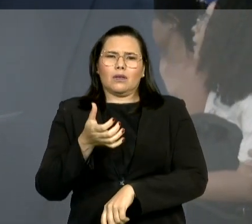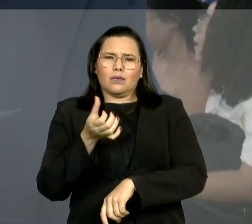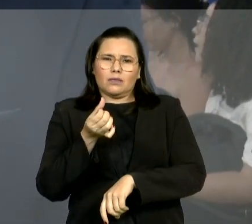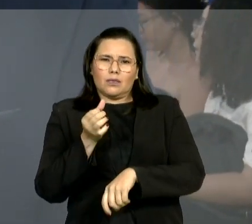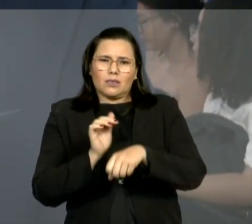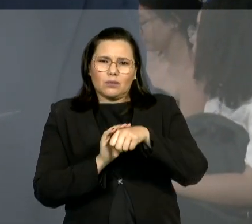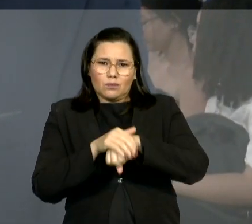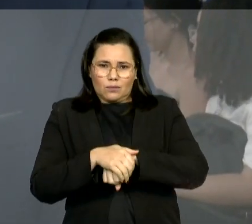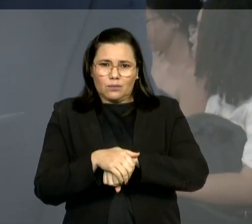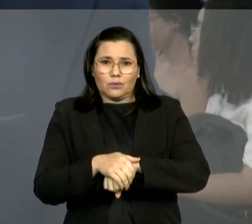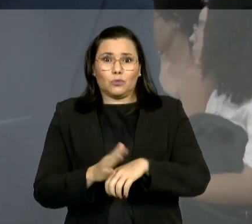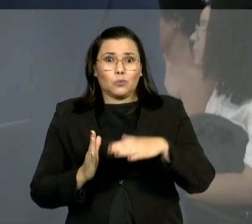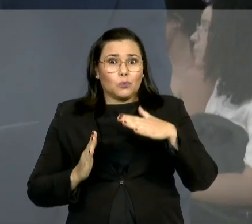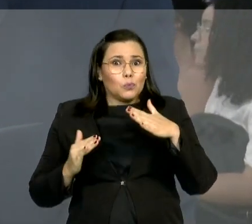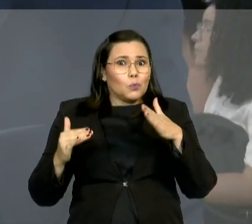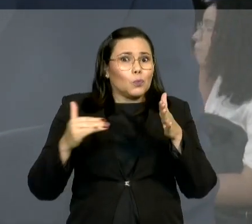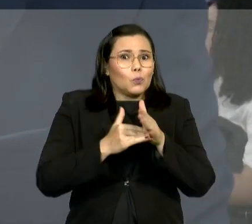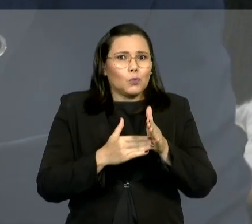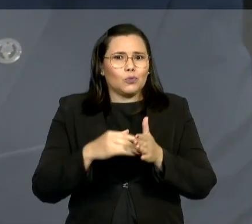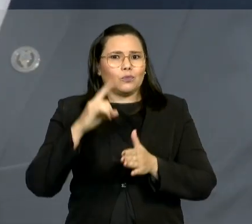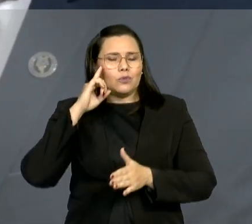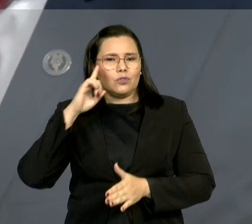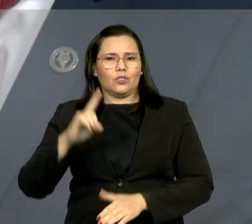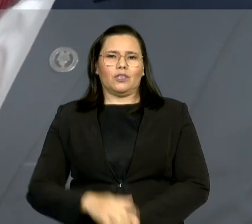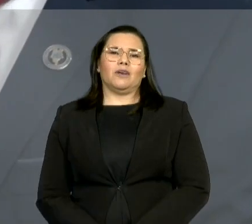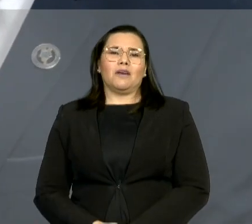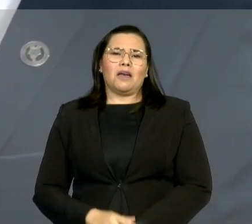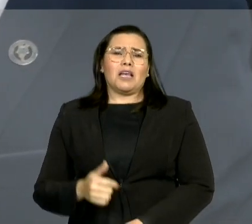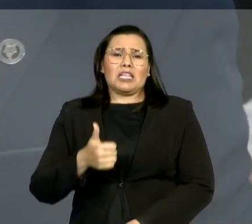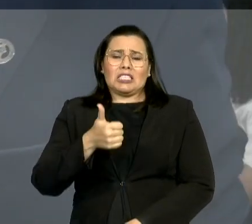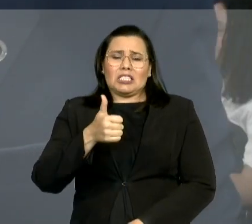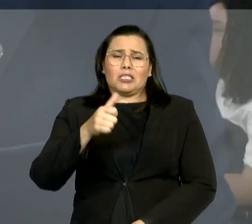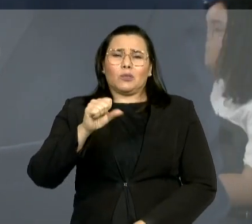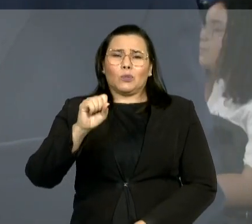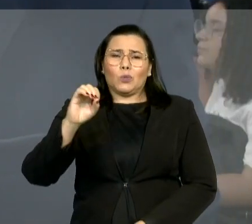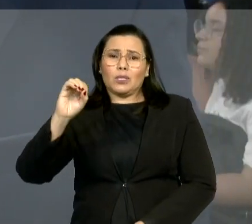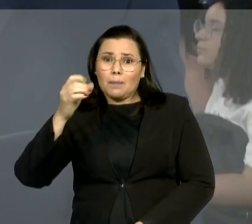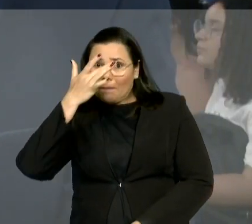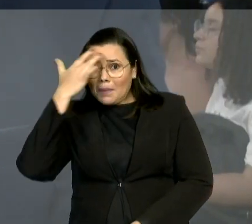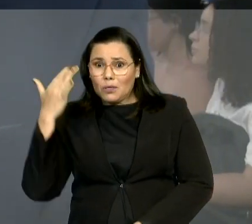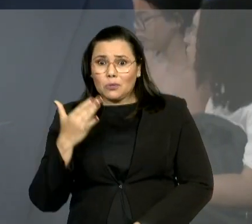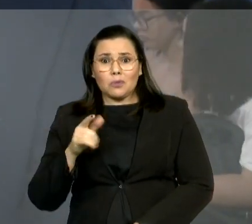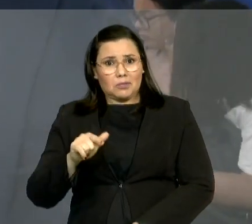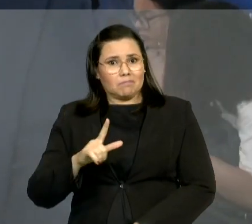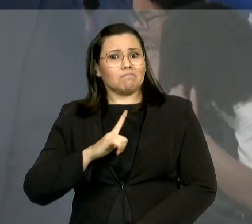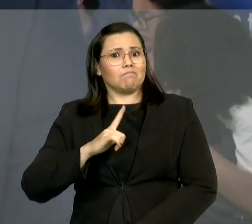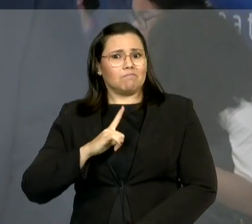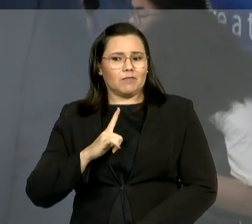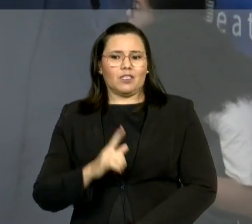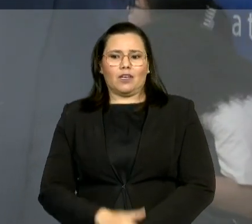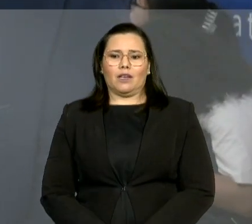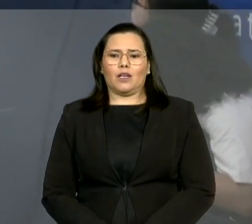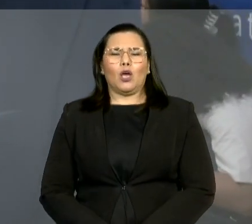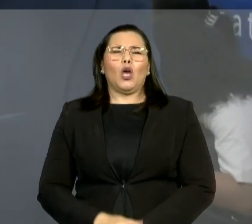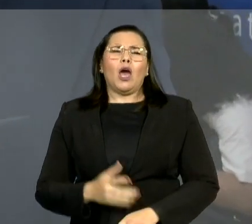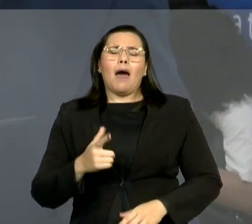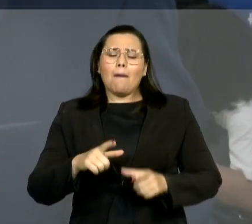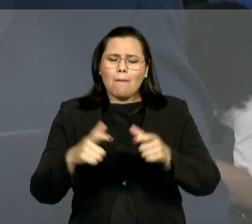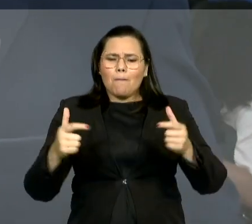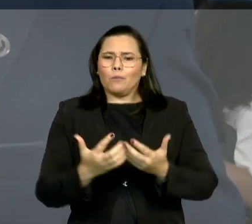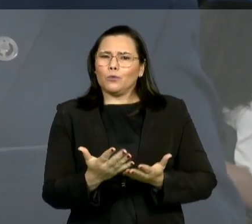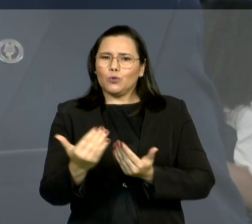dia, que ainda faltam cerca de 180 atendimentos. Então, uma população, a maioria jovem, fazendo o primeiro alistamento